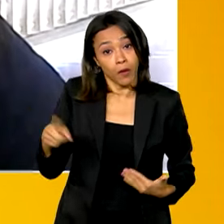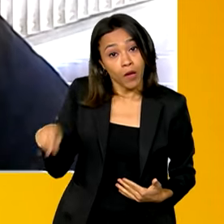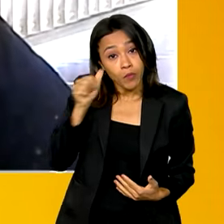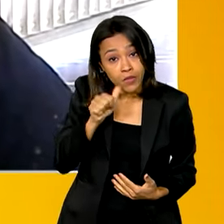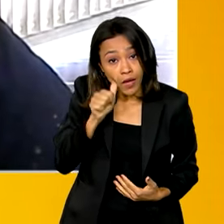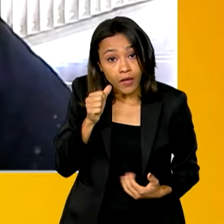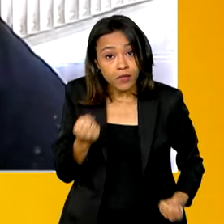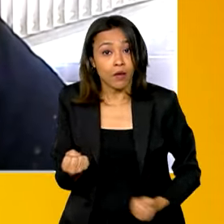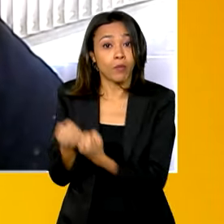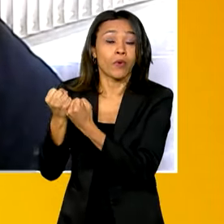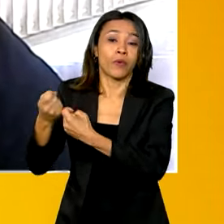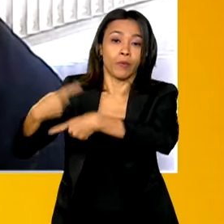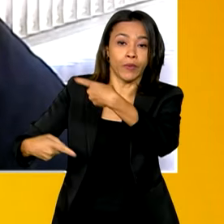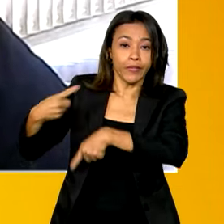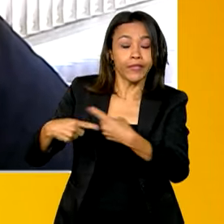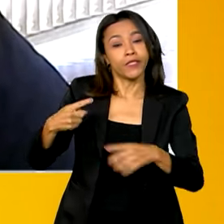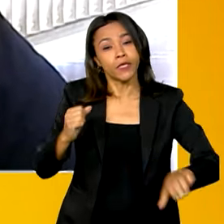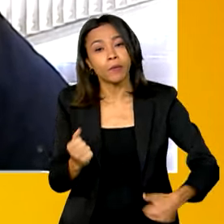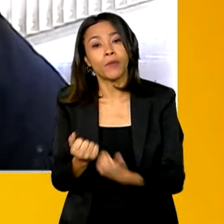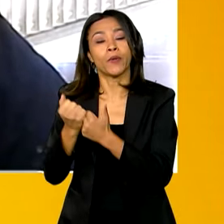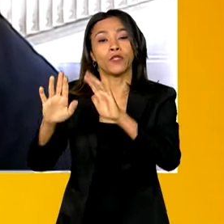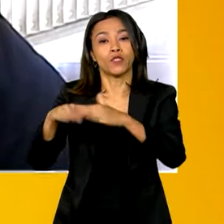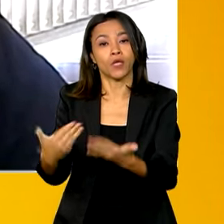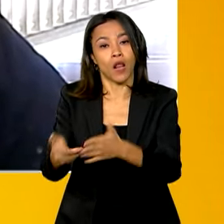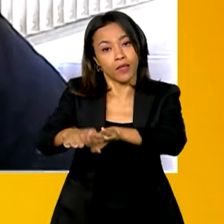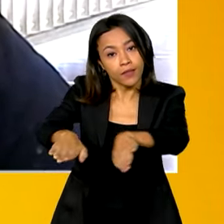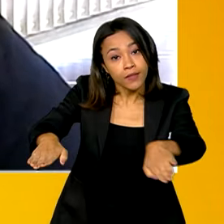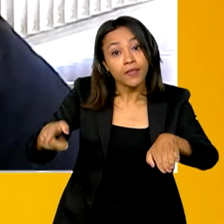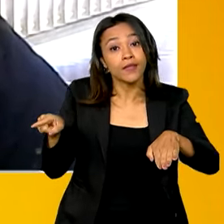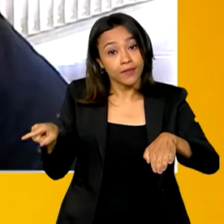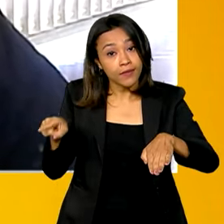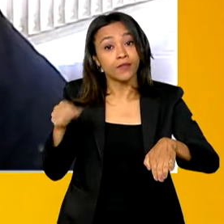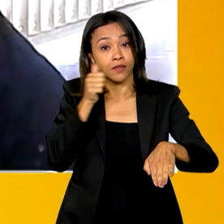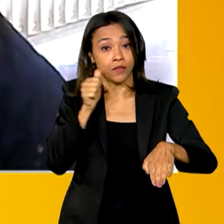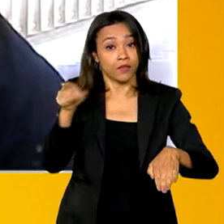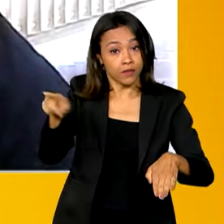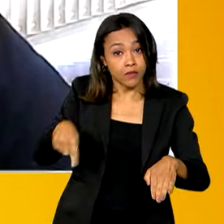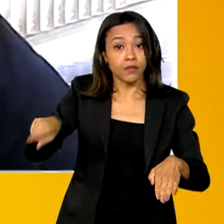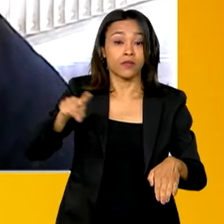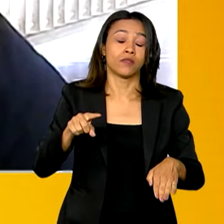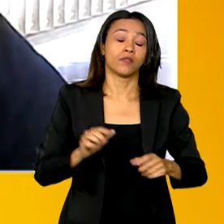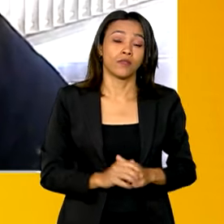política pública, precisa de creche, a gente precisa ter